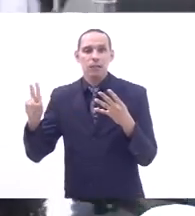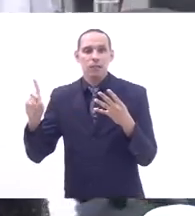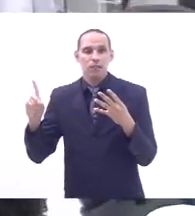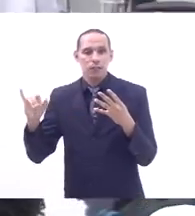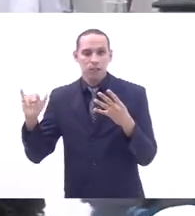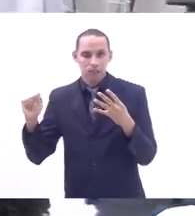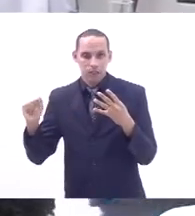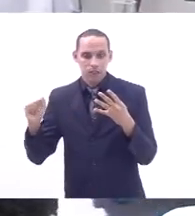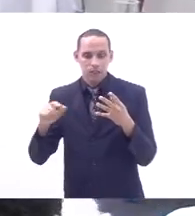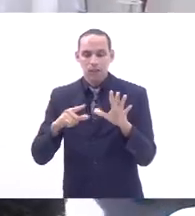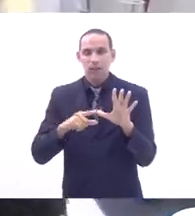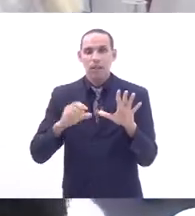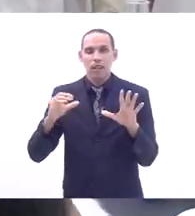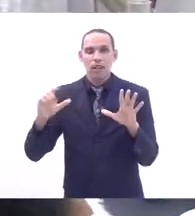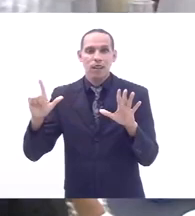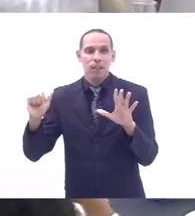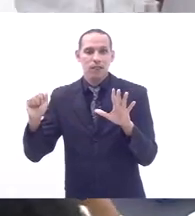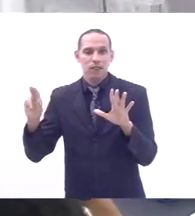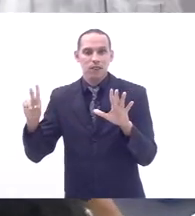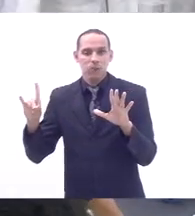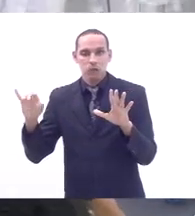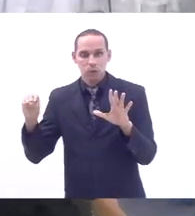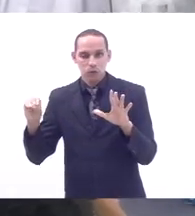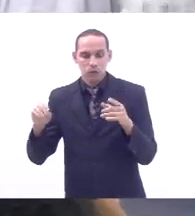Gomes, Cláudio Antônio,